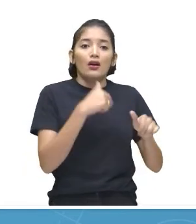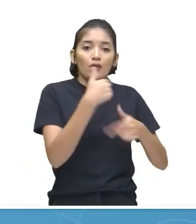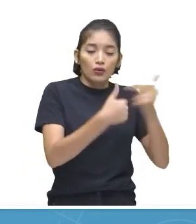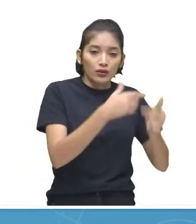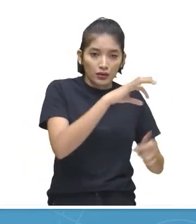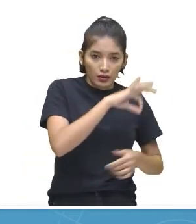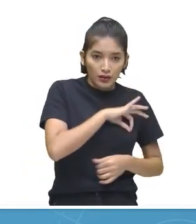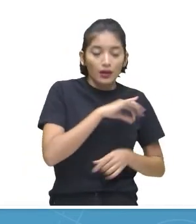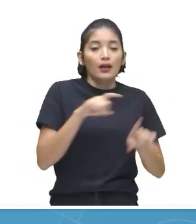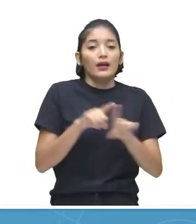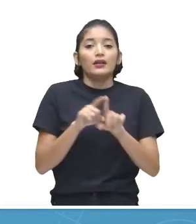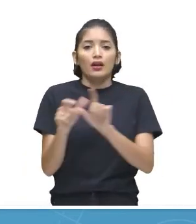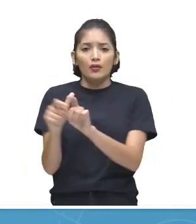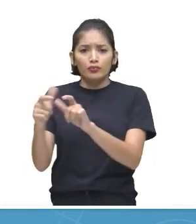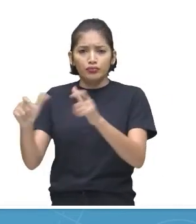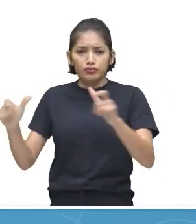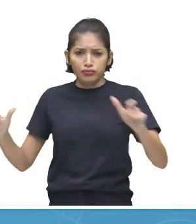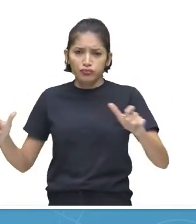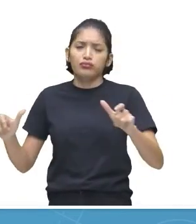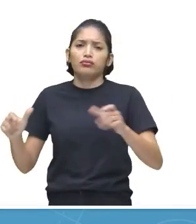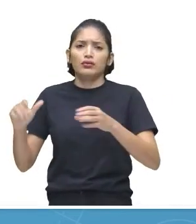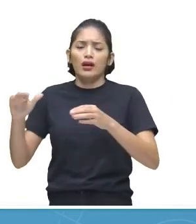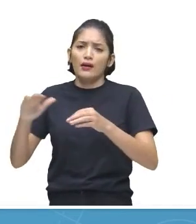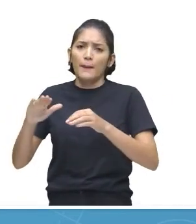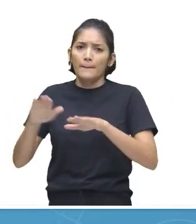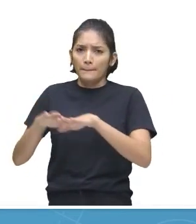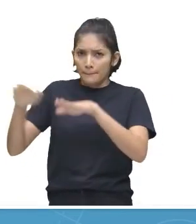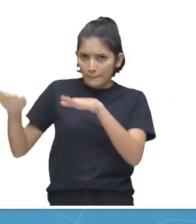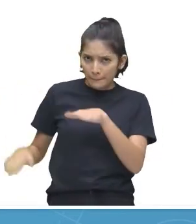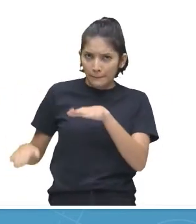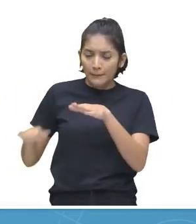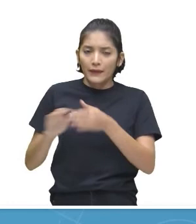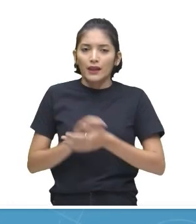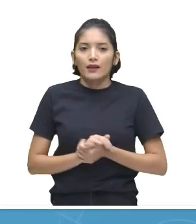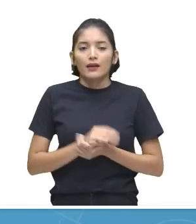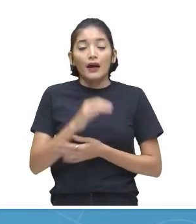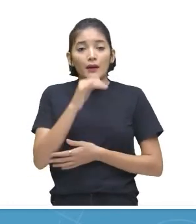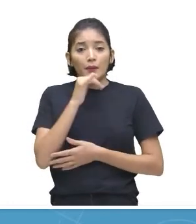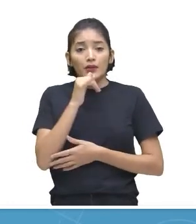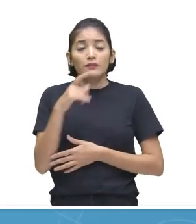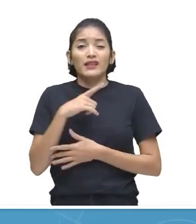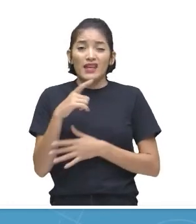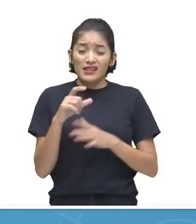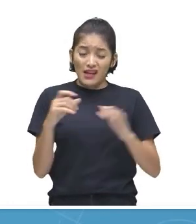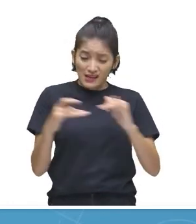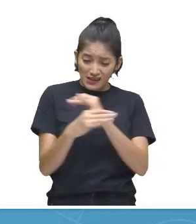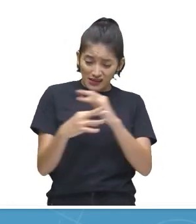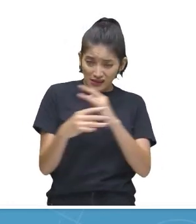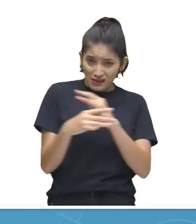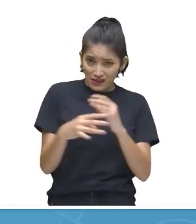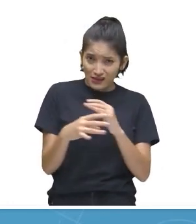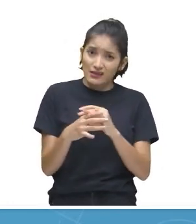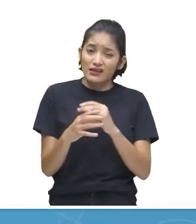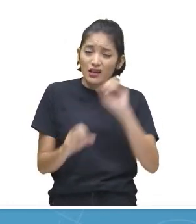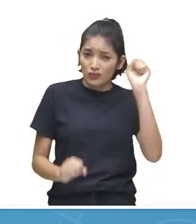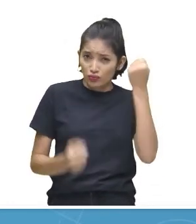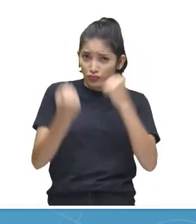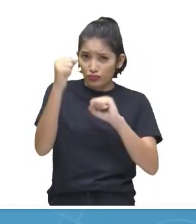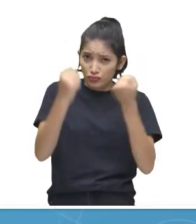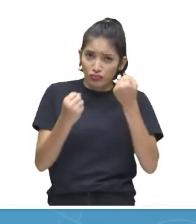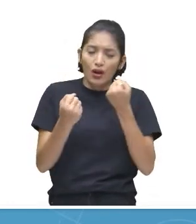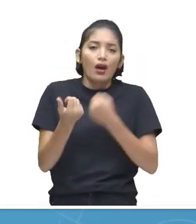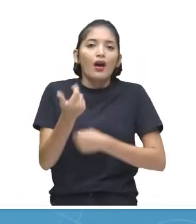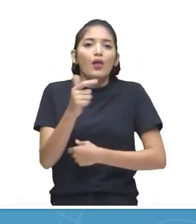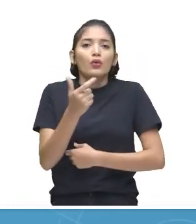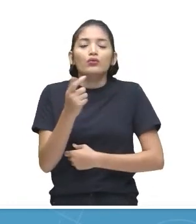social. Vai estar ligado, sim, porque a partir do momento que eu tenho, né, o inchaço das cidades urbanas e industriais e eu